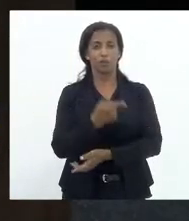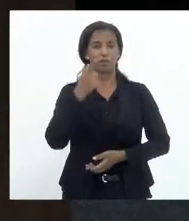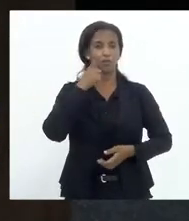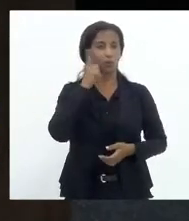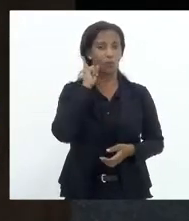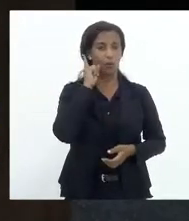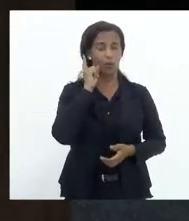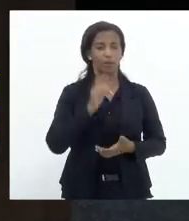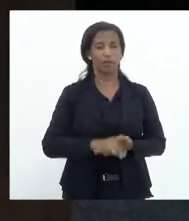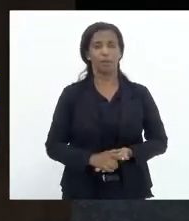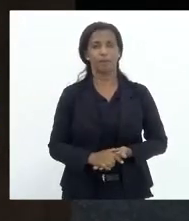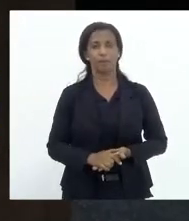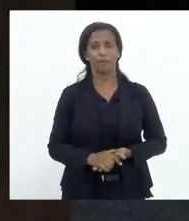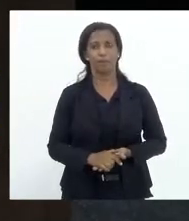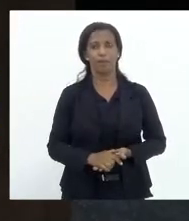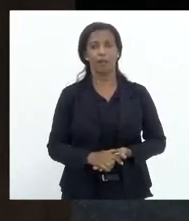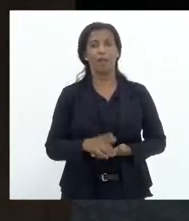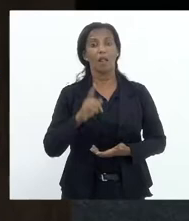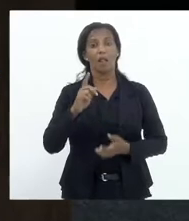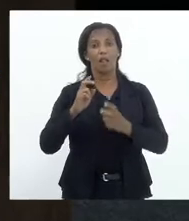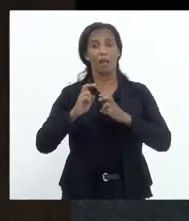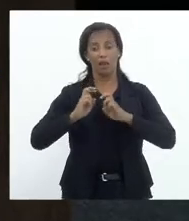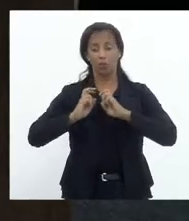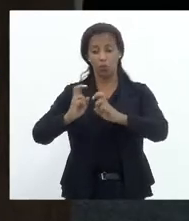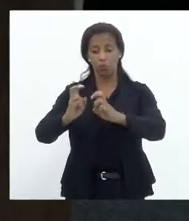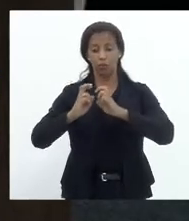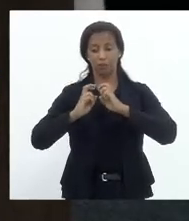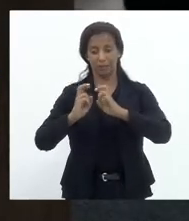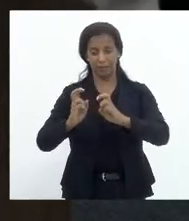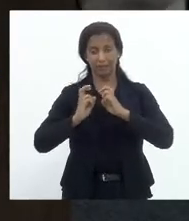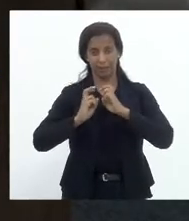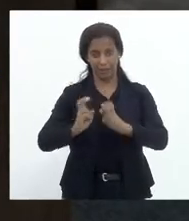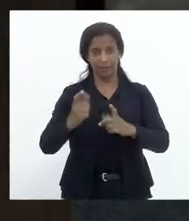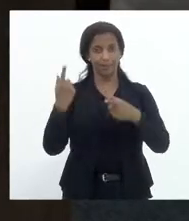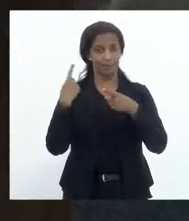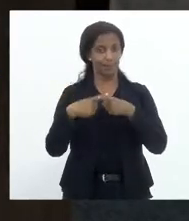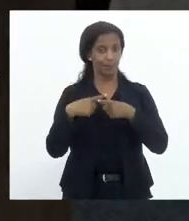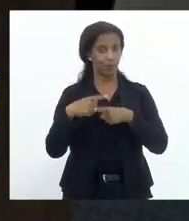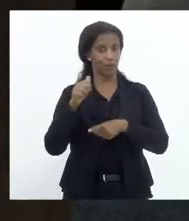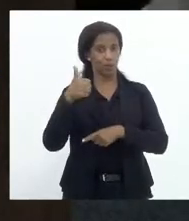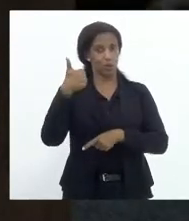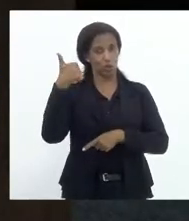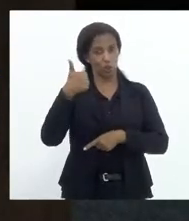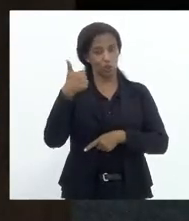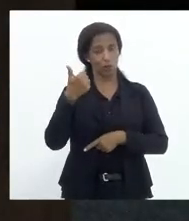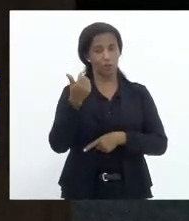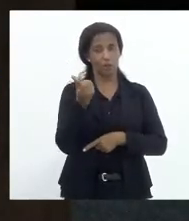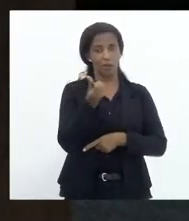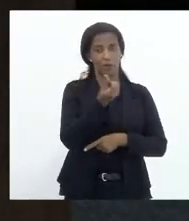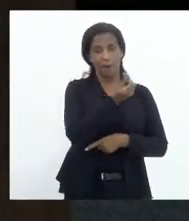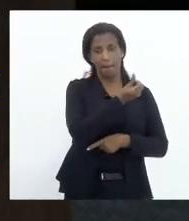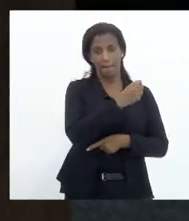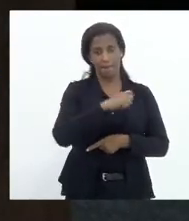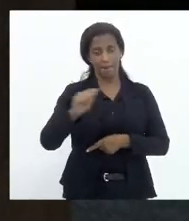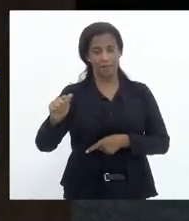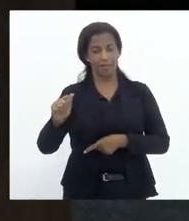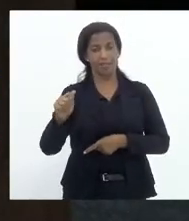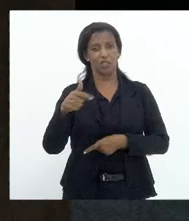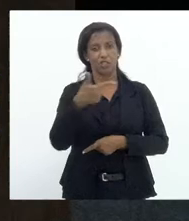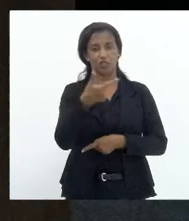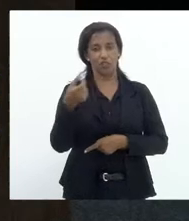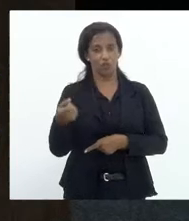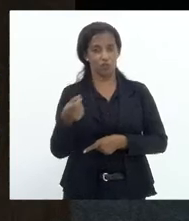ontem na relativos a SuperVia isso porque somente no primeiro semestre 2021